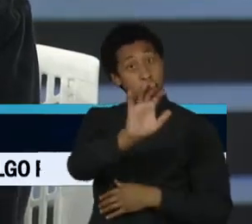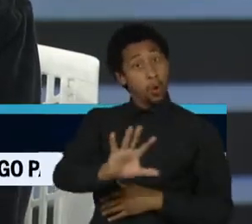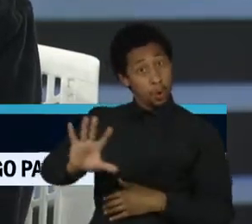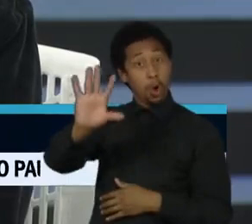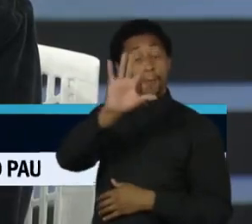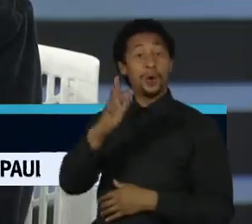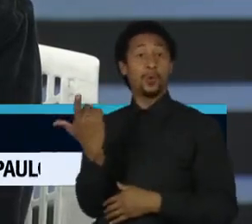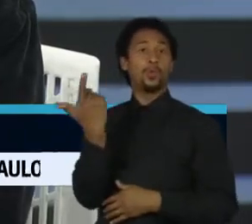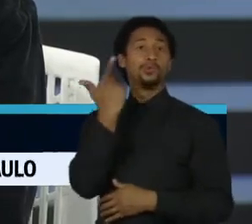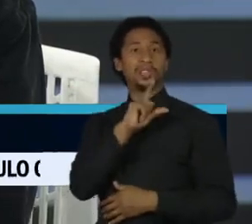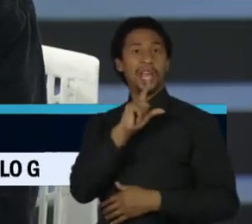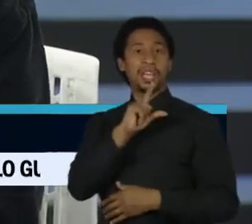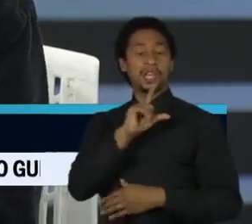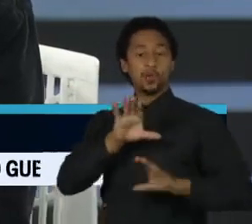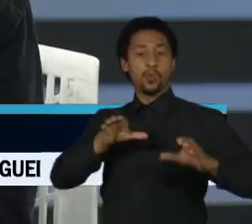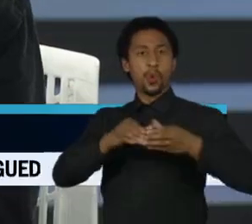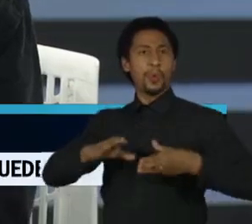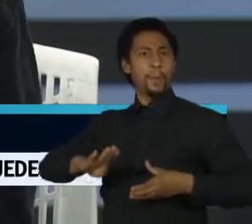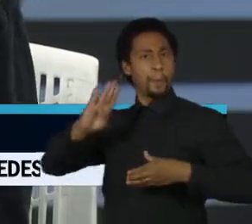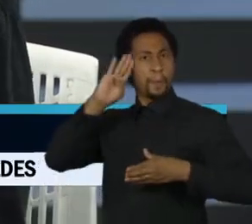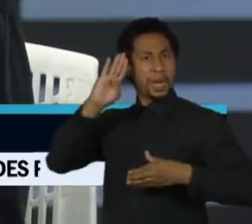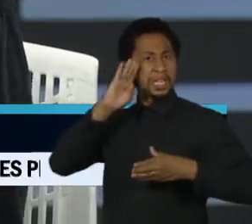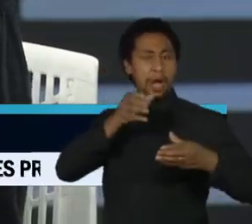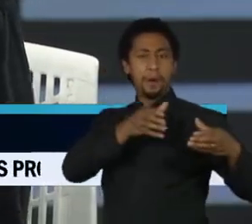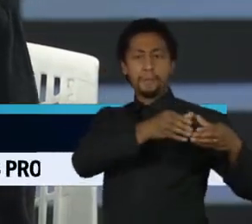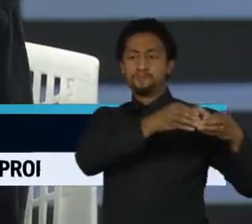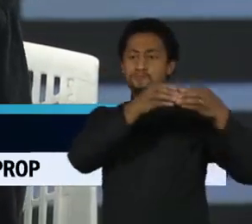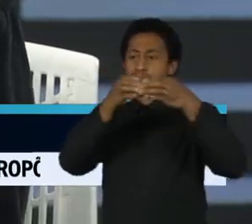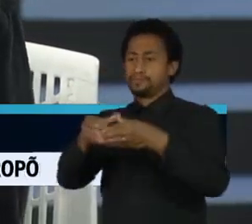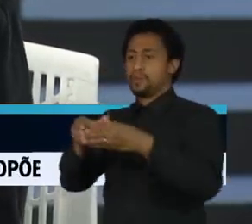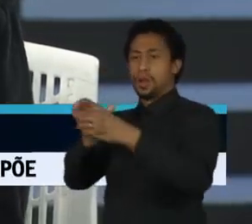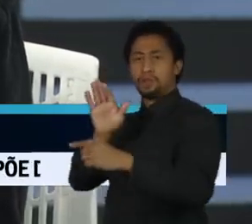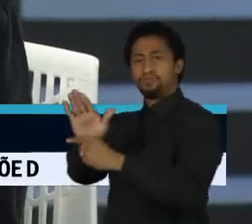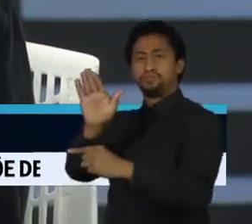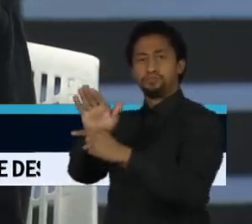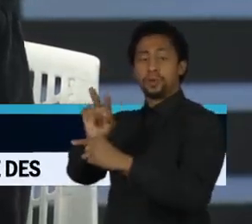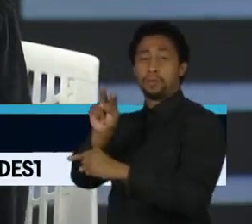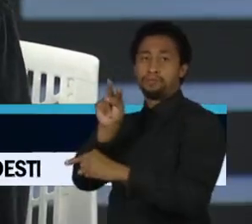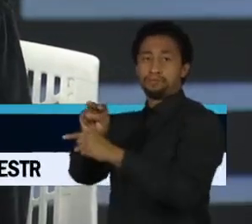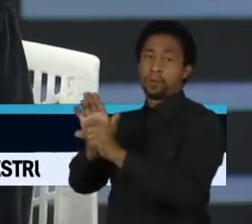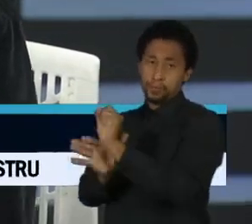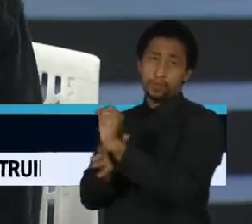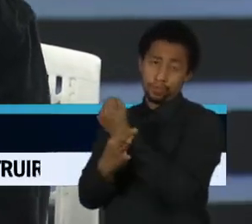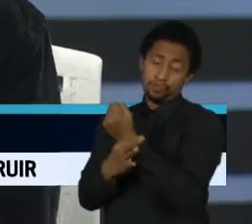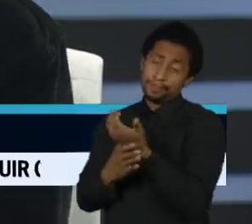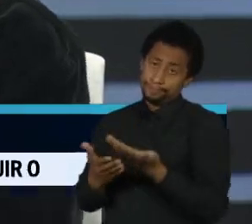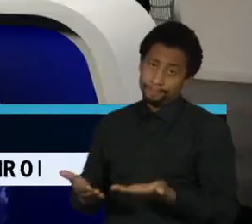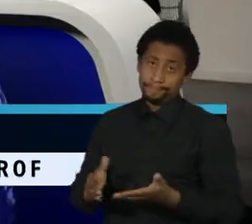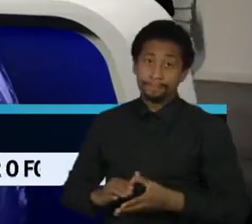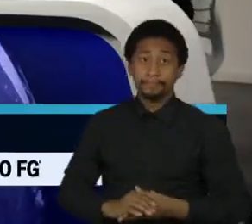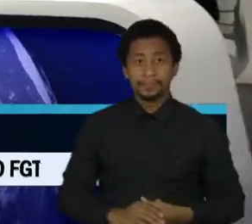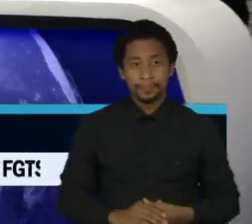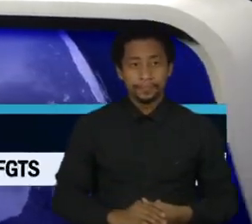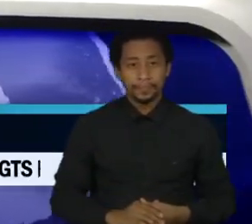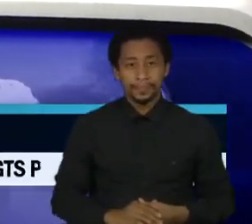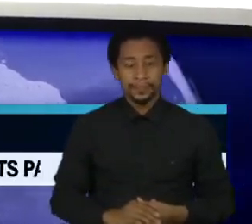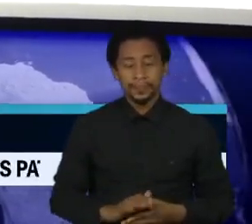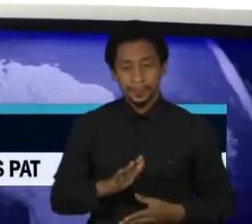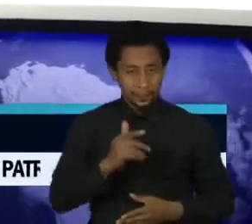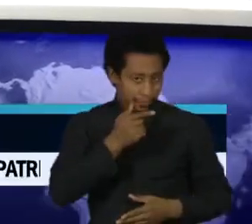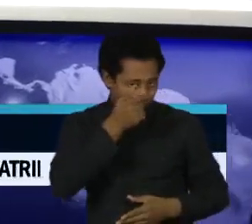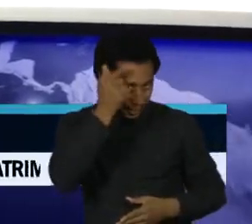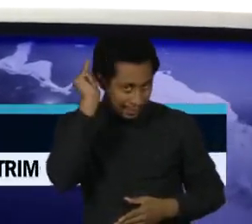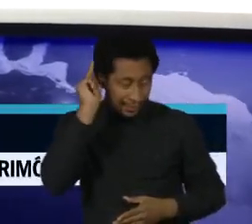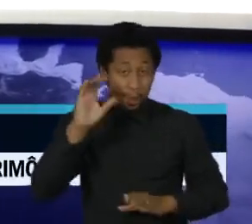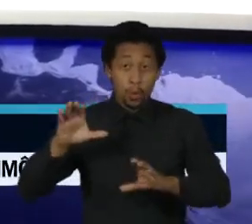militarizada. Então a gente tem aí um quadro de mais tensão com esse processo. Gessner, segundo a inteligência